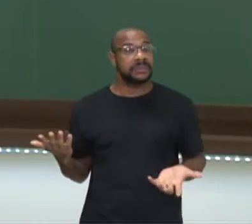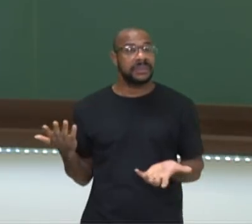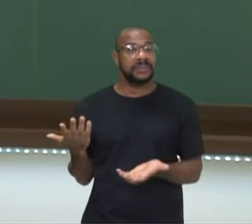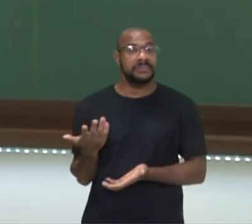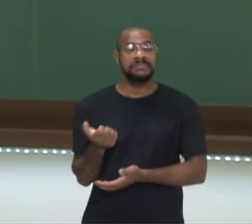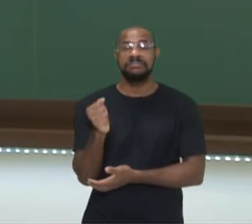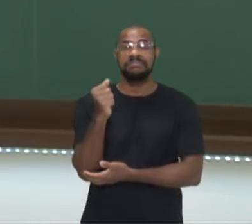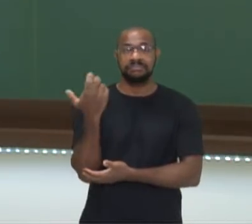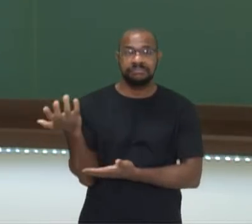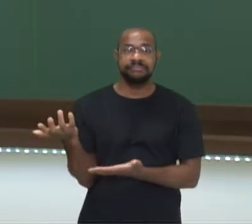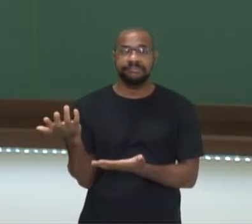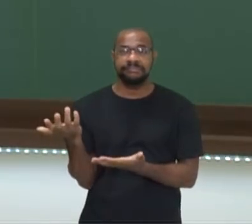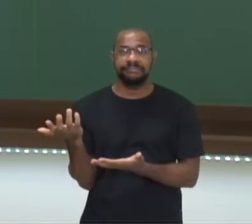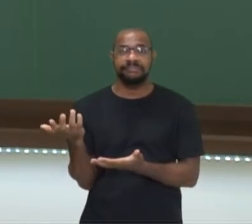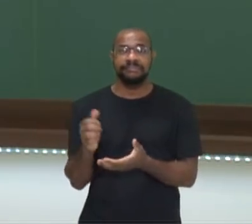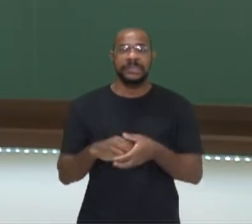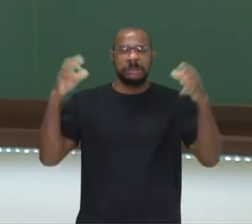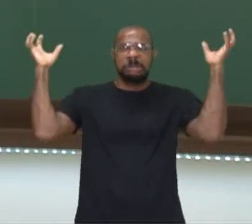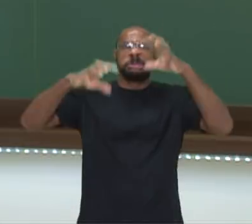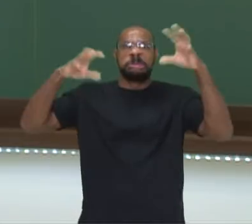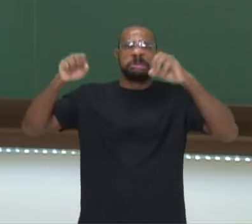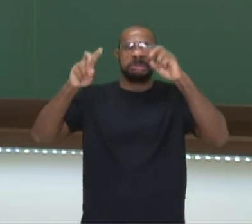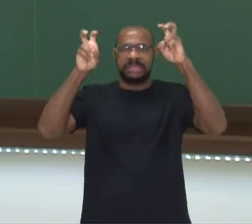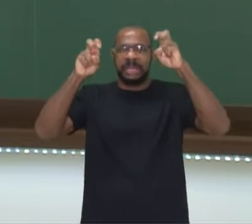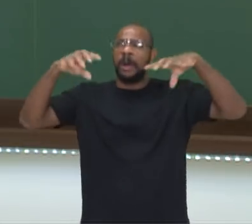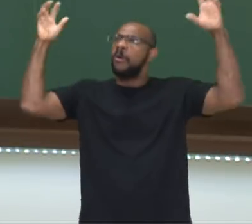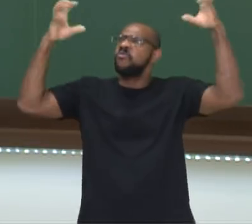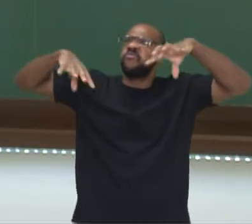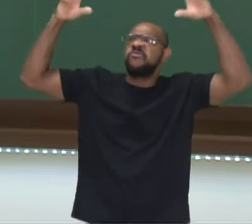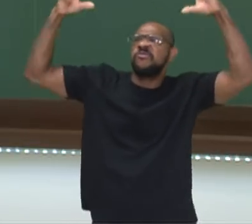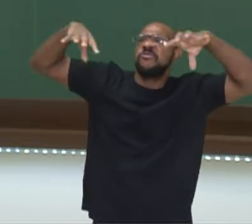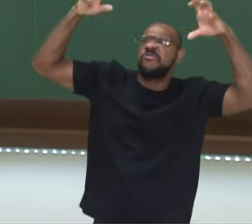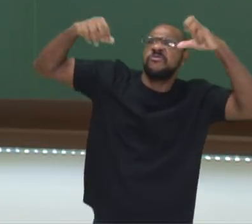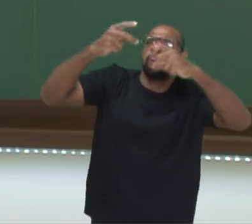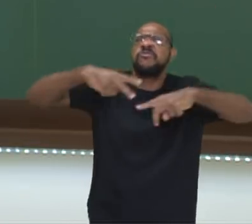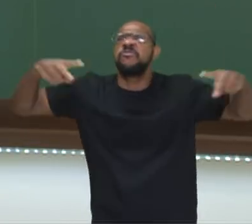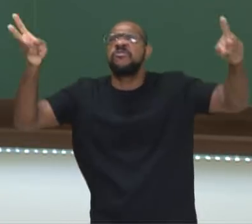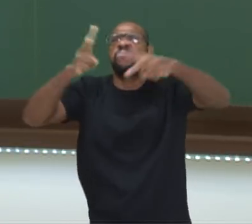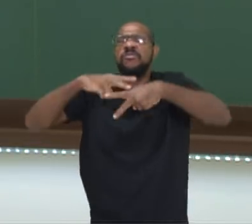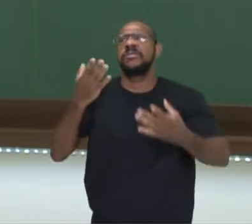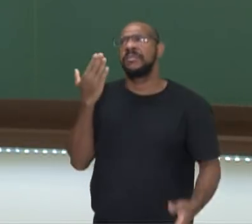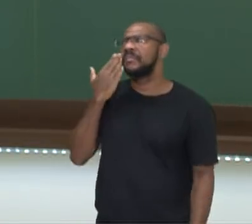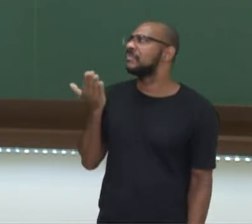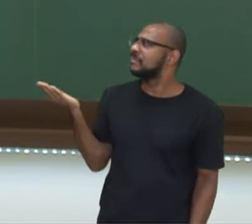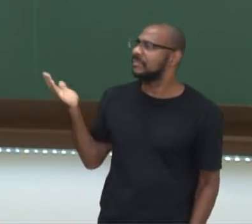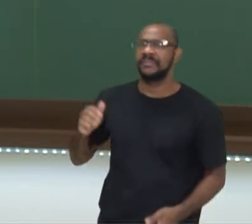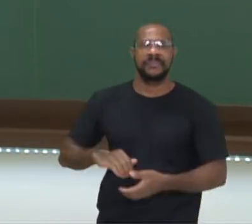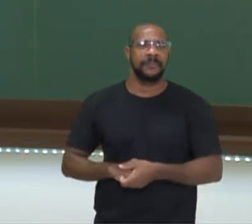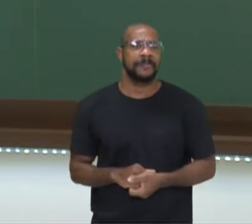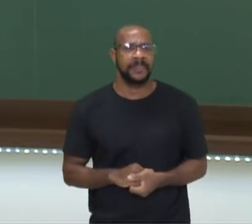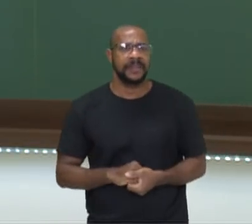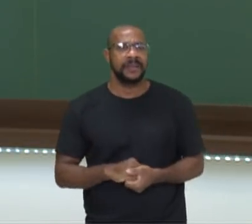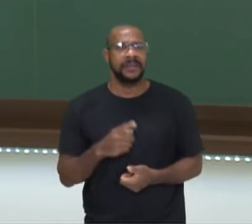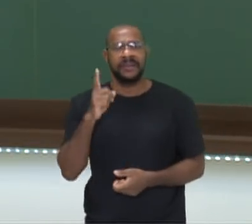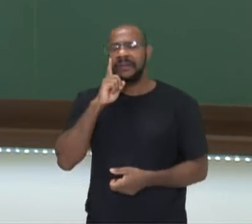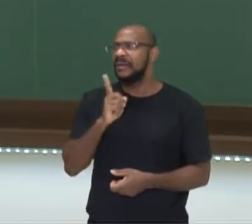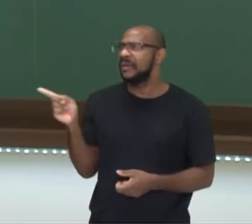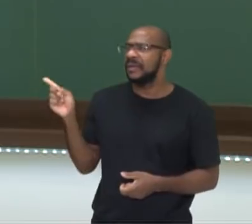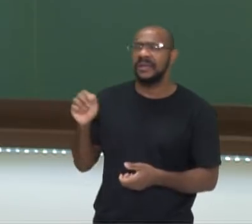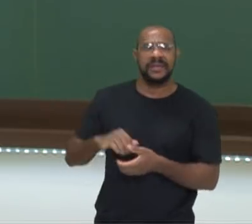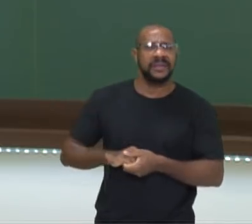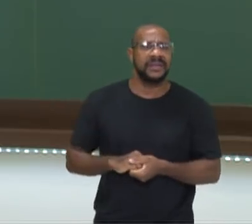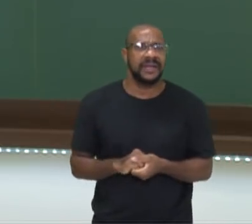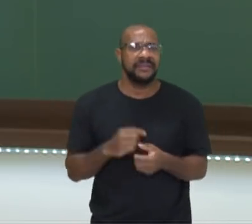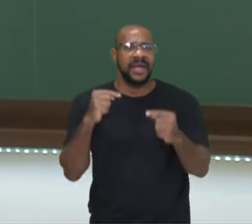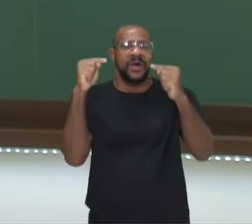Nicola. E nós vimos que o José de Nicola faz algumas coisas aí. Chiado, chuva,